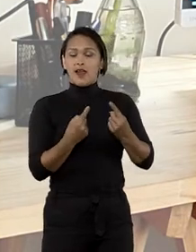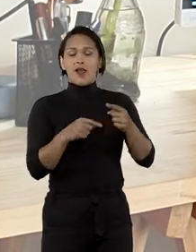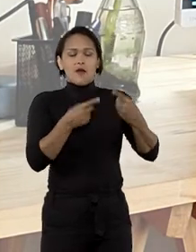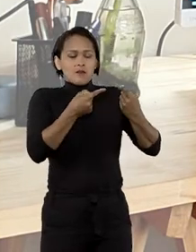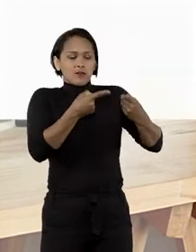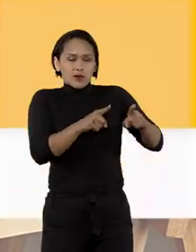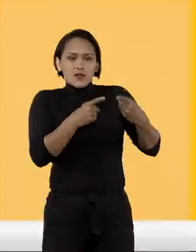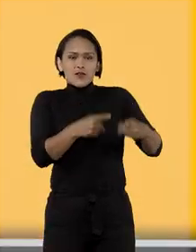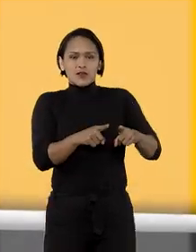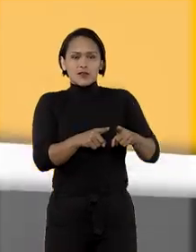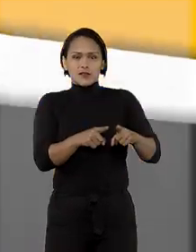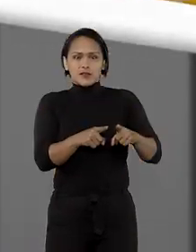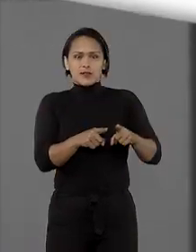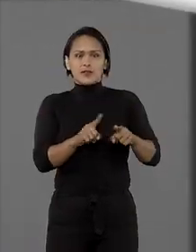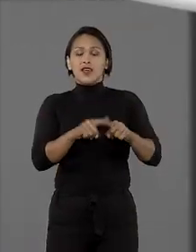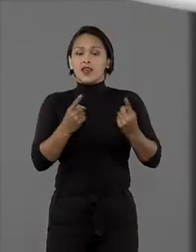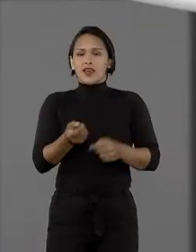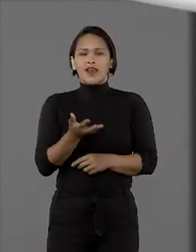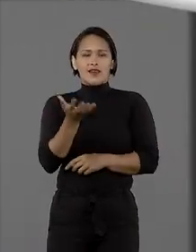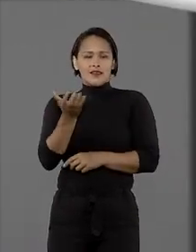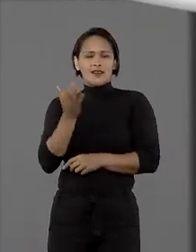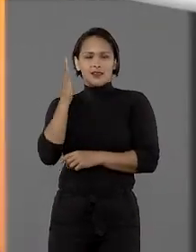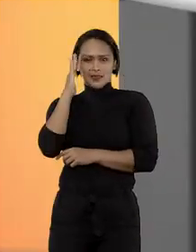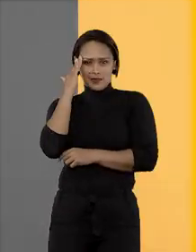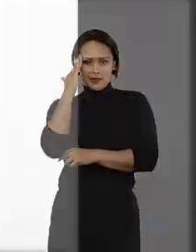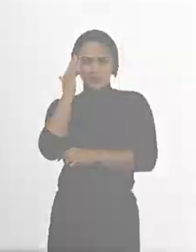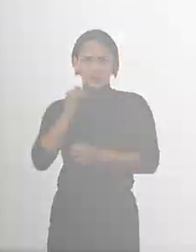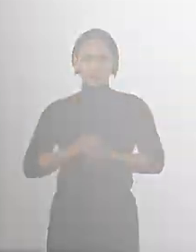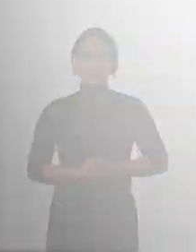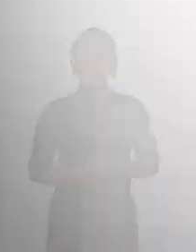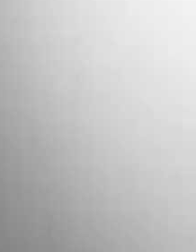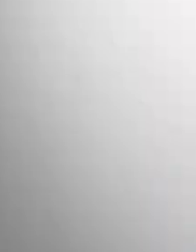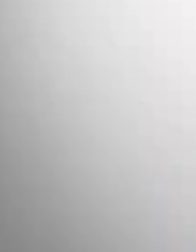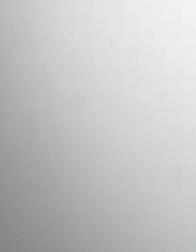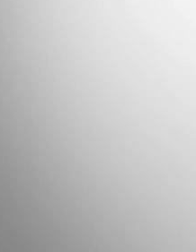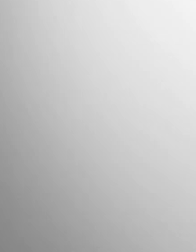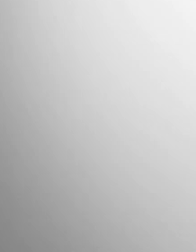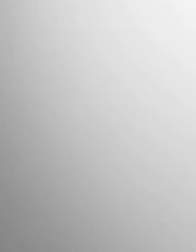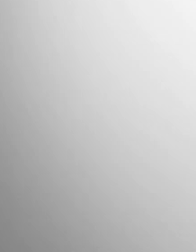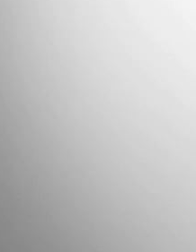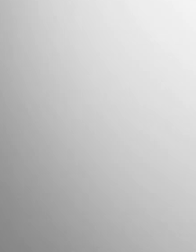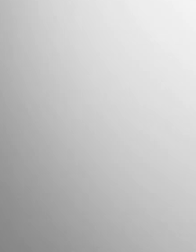seja provocada. E aí, quer saber?